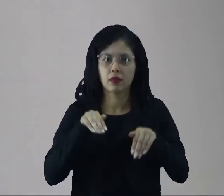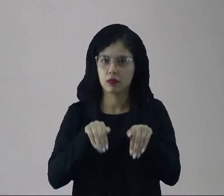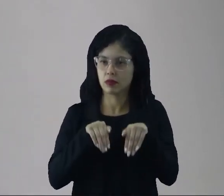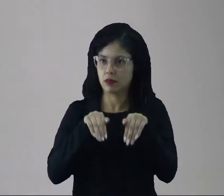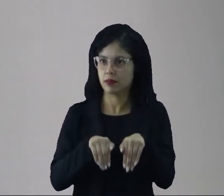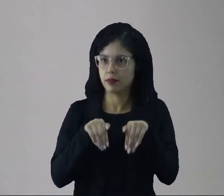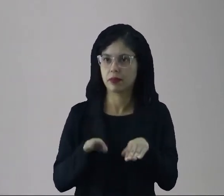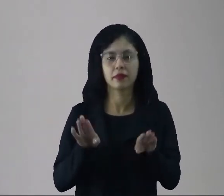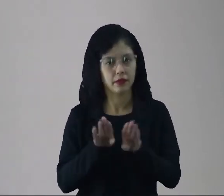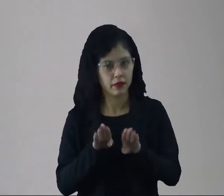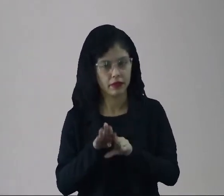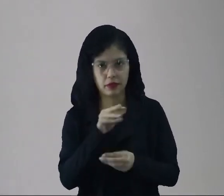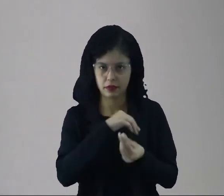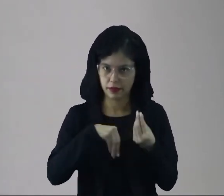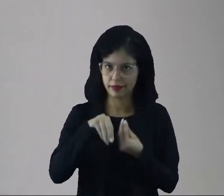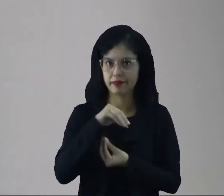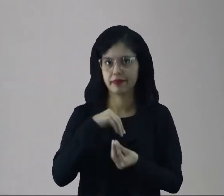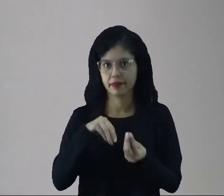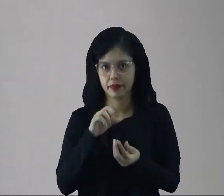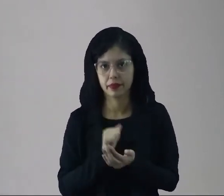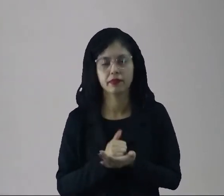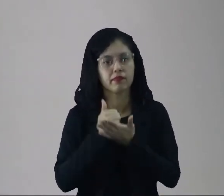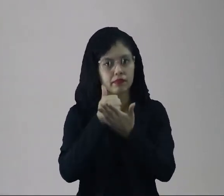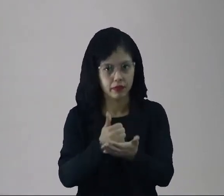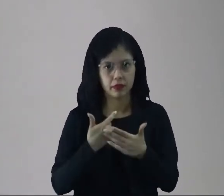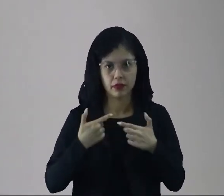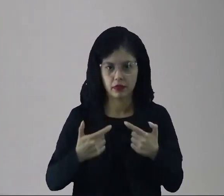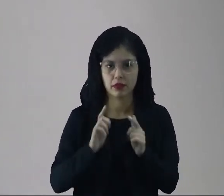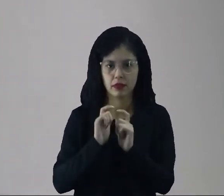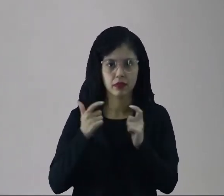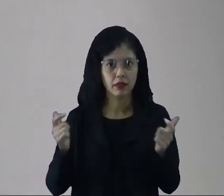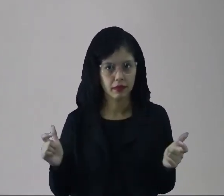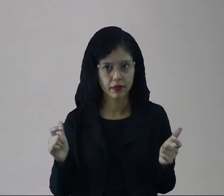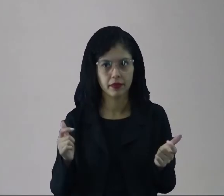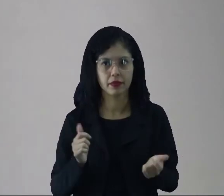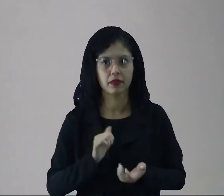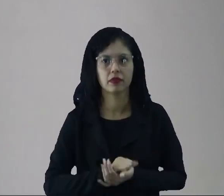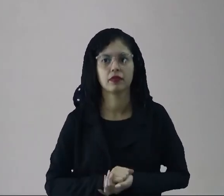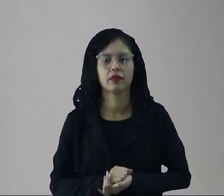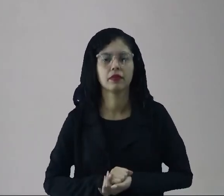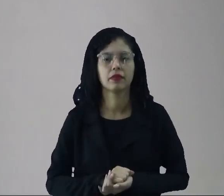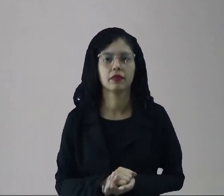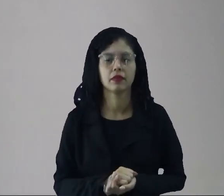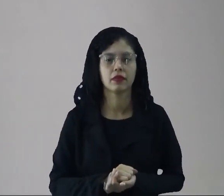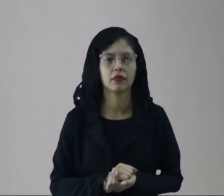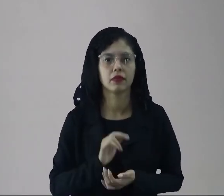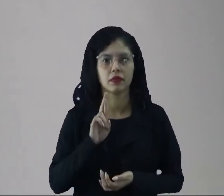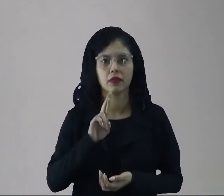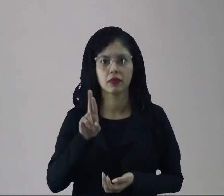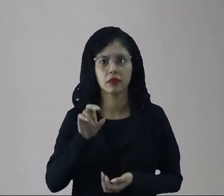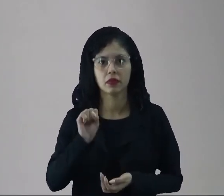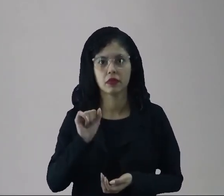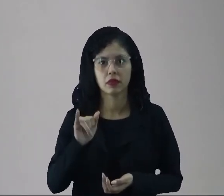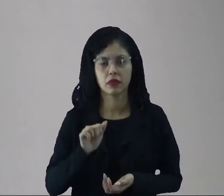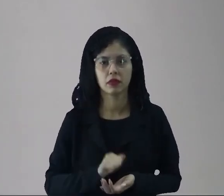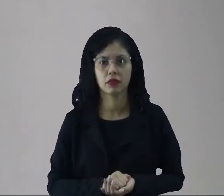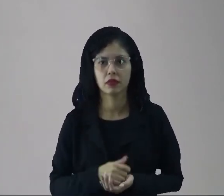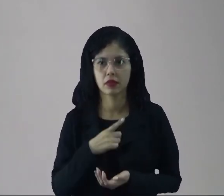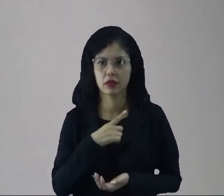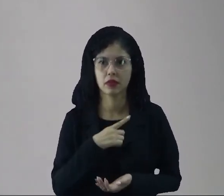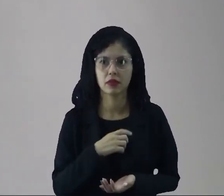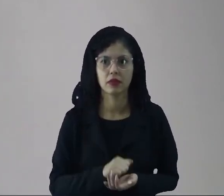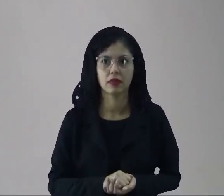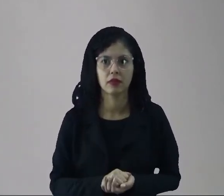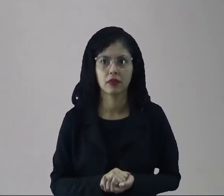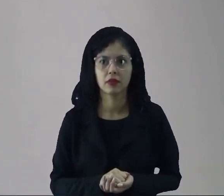que também está envolvida apoiando essa grande empreitada contra a Rússia nessa luta que tem